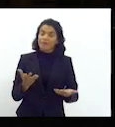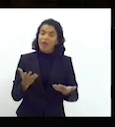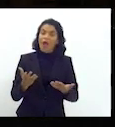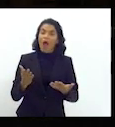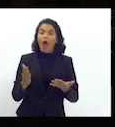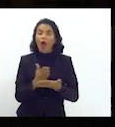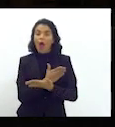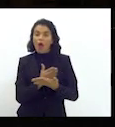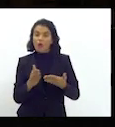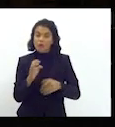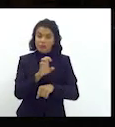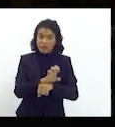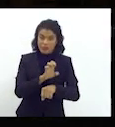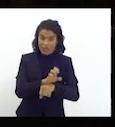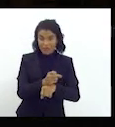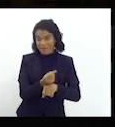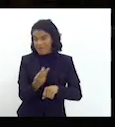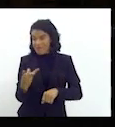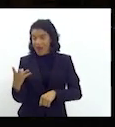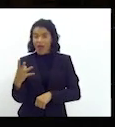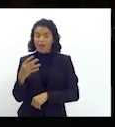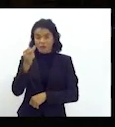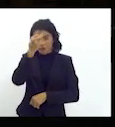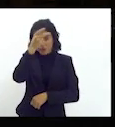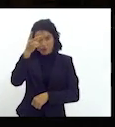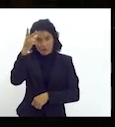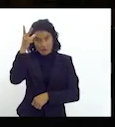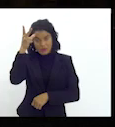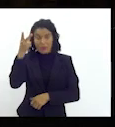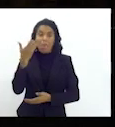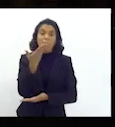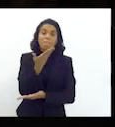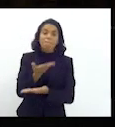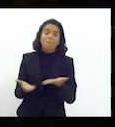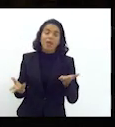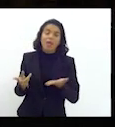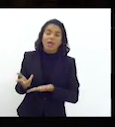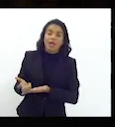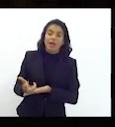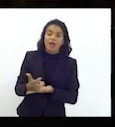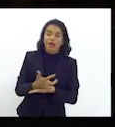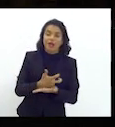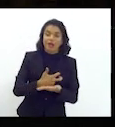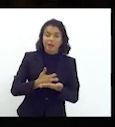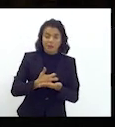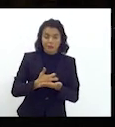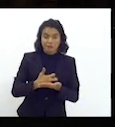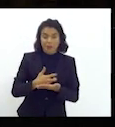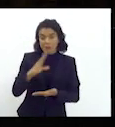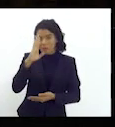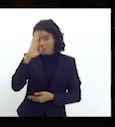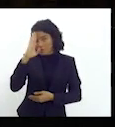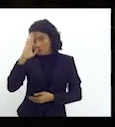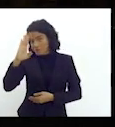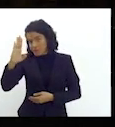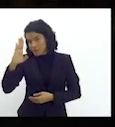estados e muitos municípios percam recursos Principalmente